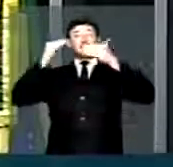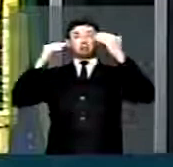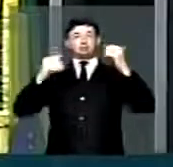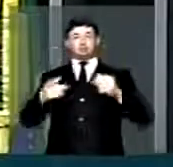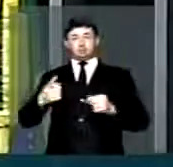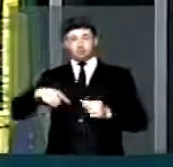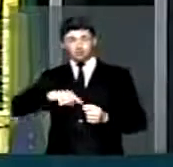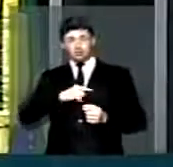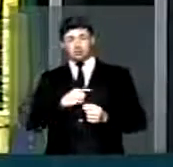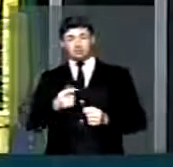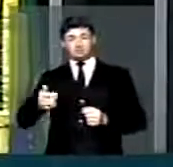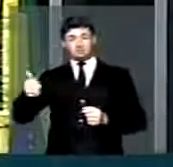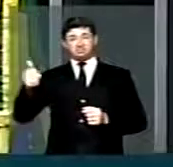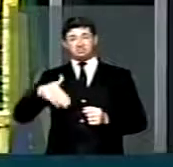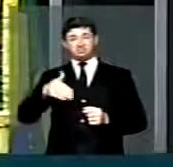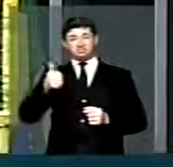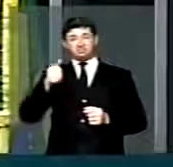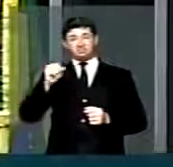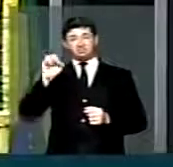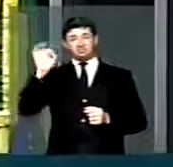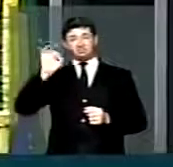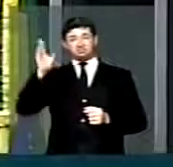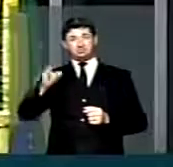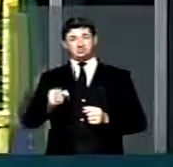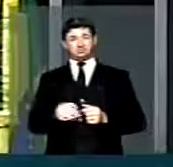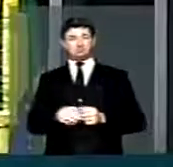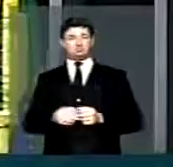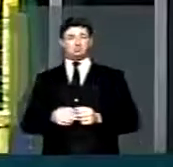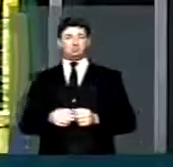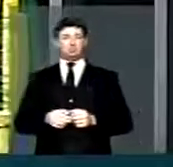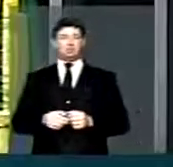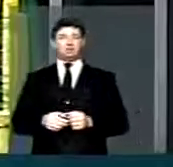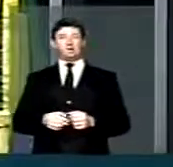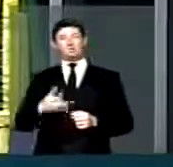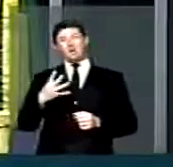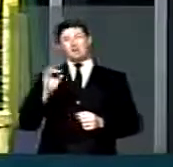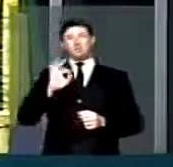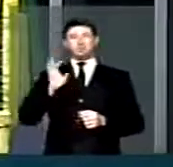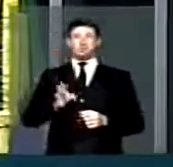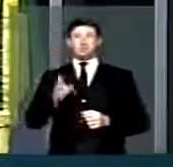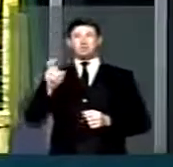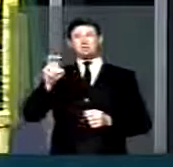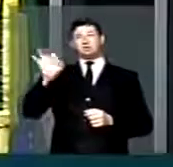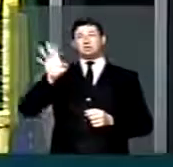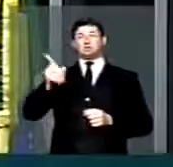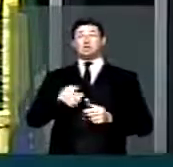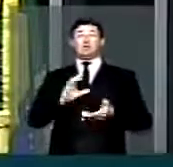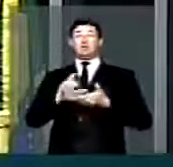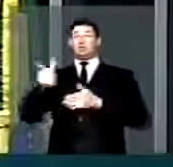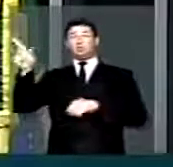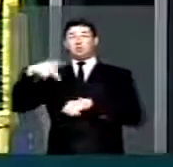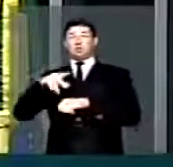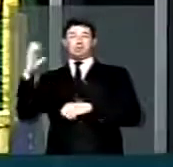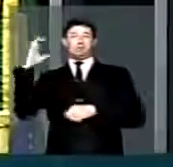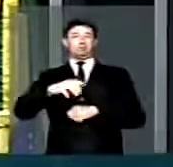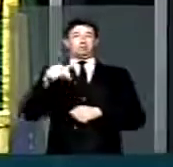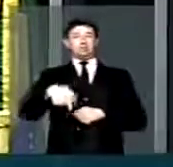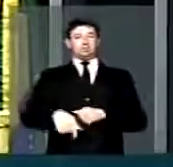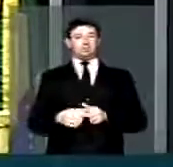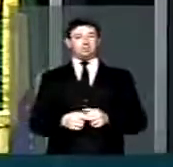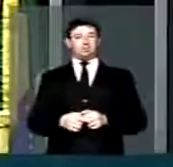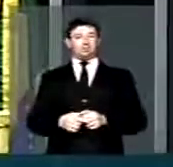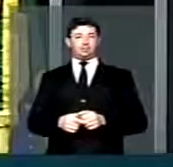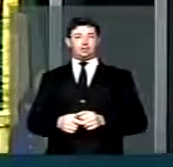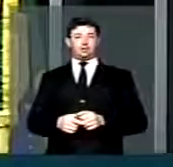nossa é de medíocre 18%, sendo que 4 ou 5% é devido a investimentos estrangeiros diretos, que